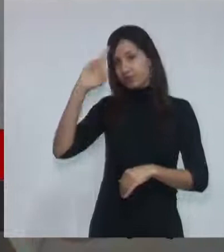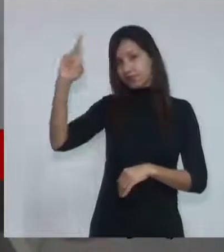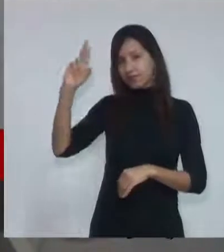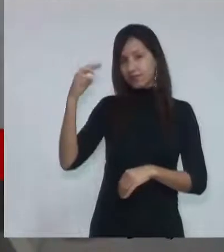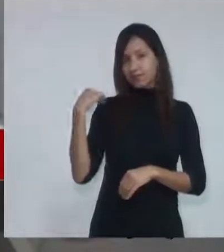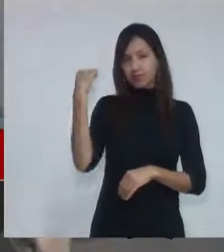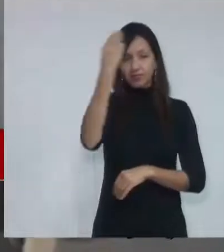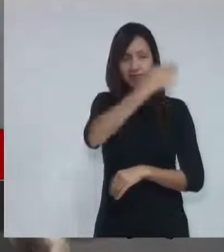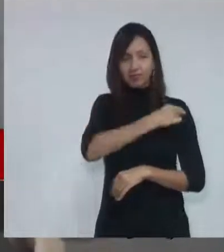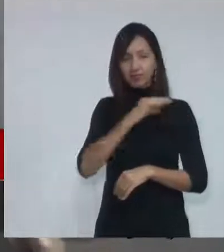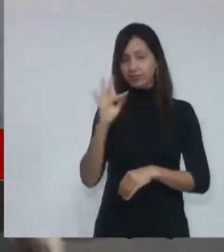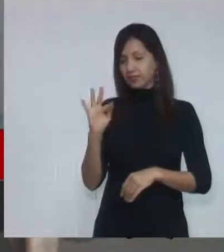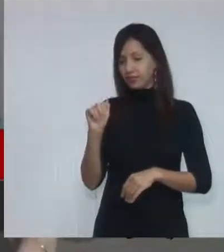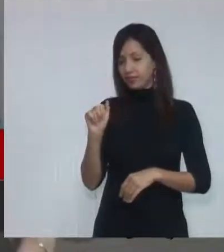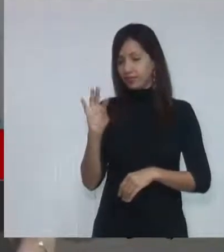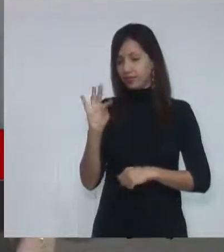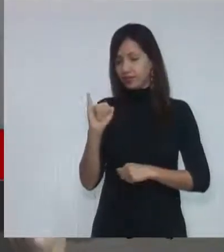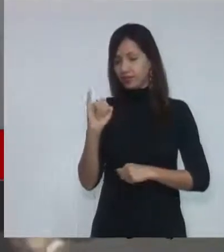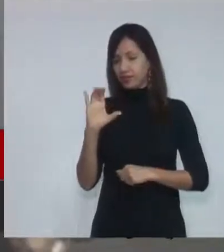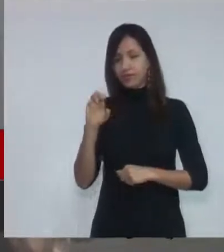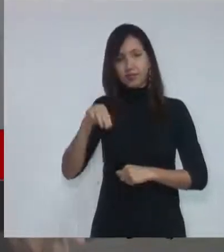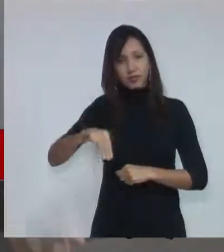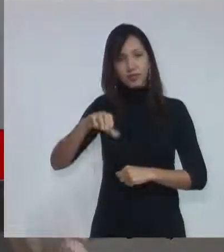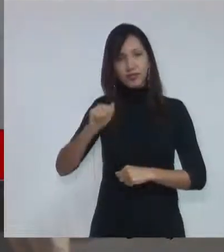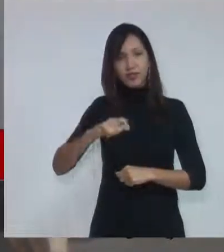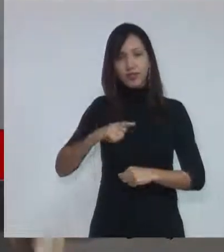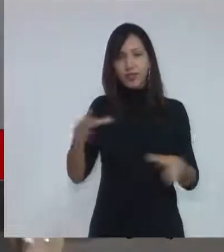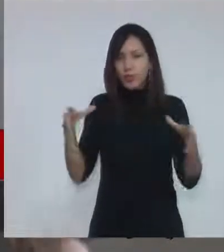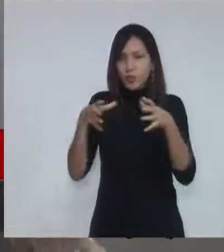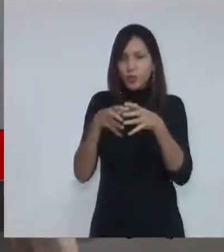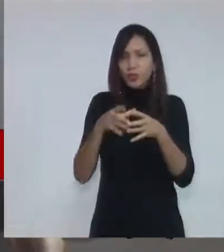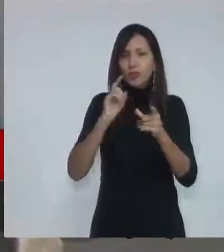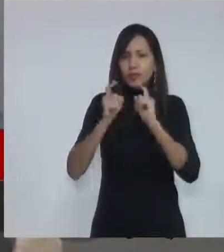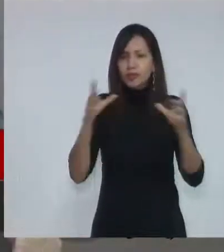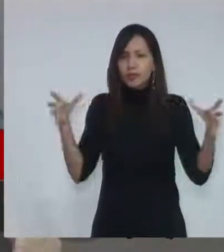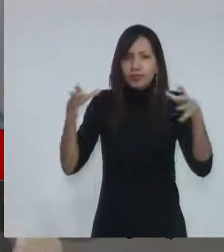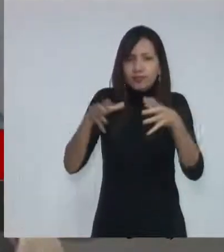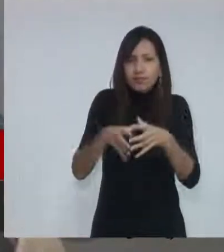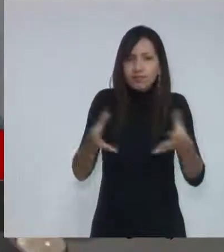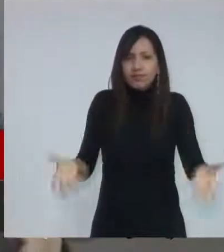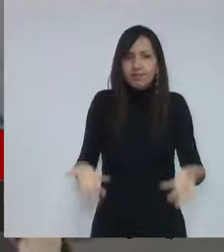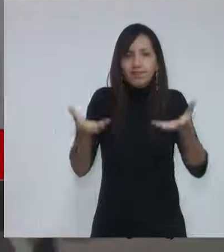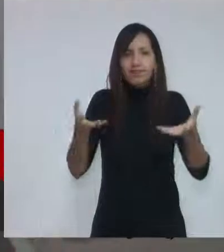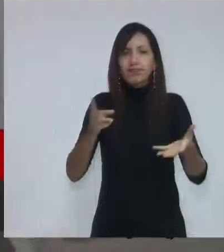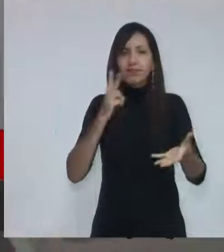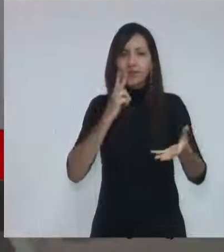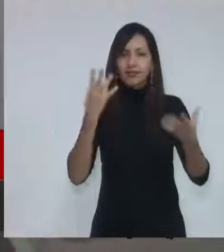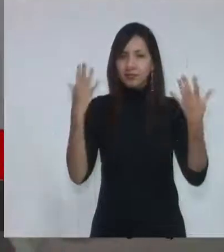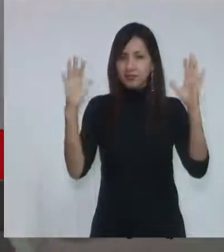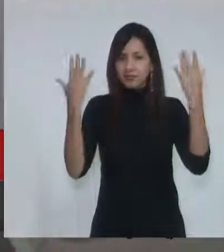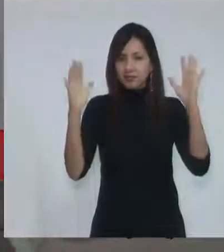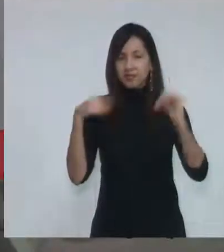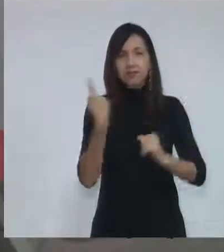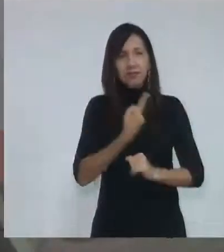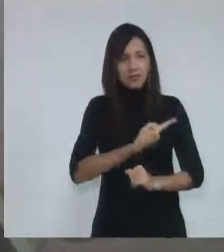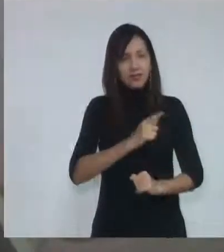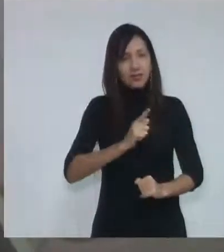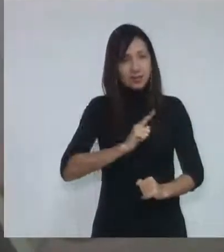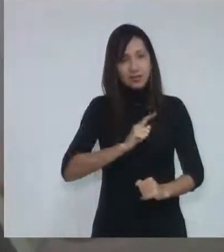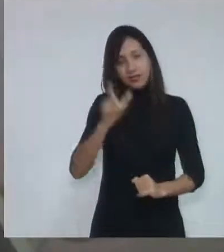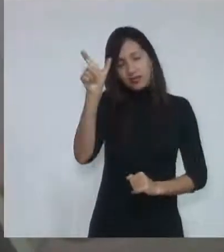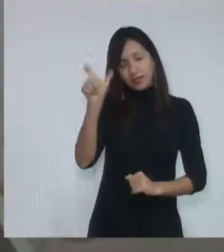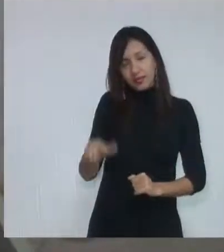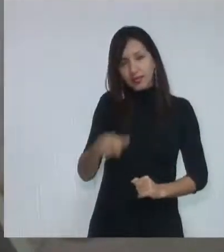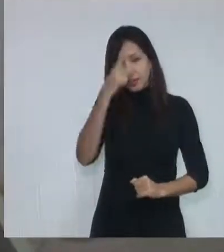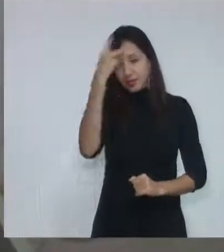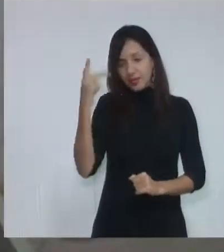Cada vez que um grupo de pessoas se reúne para trazer o bem do morador de Vinhedo, é motivo de aplausos, não é? Então, ali, através da pessoa